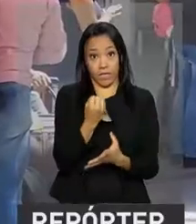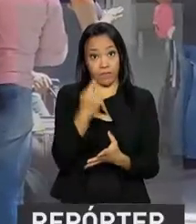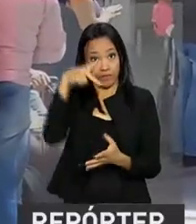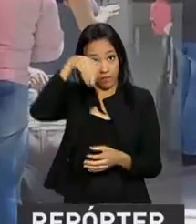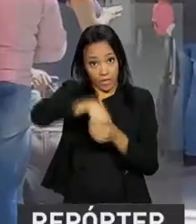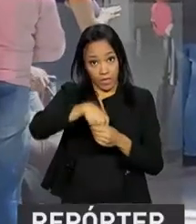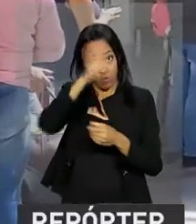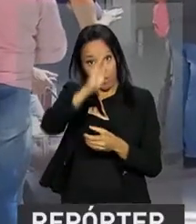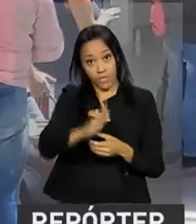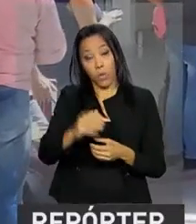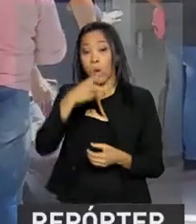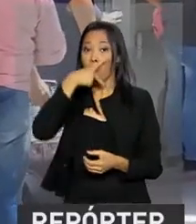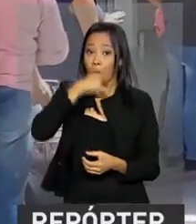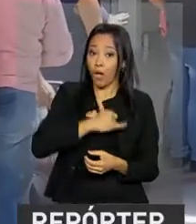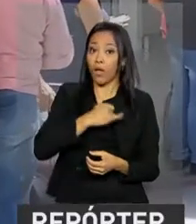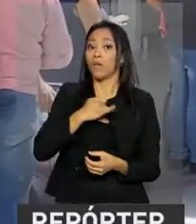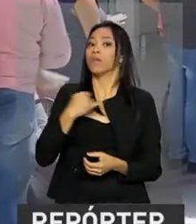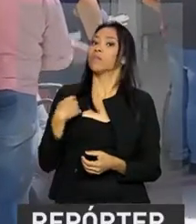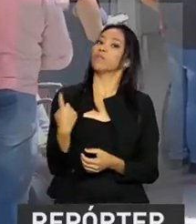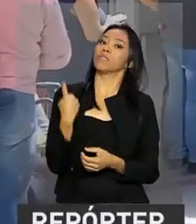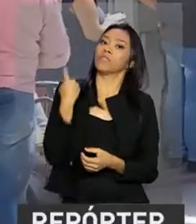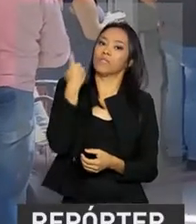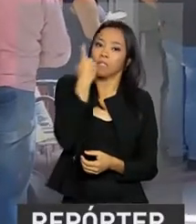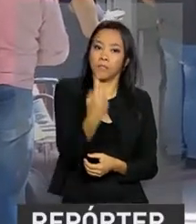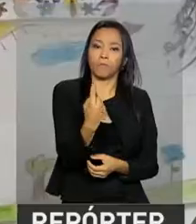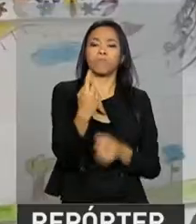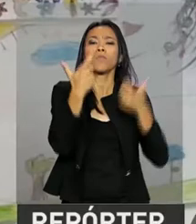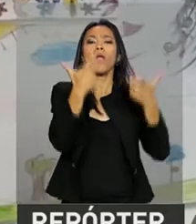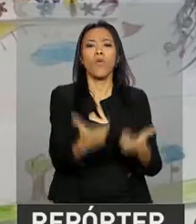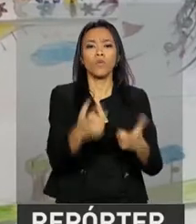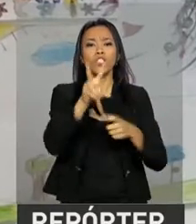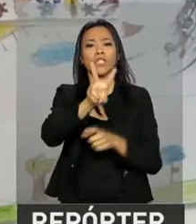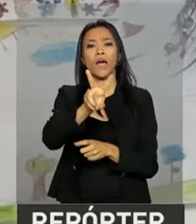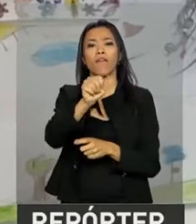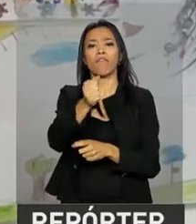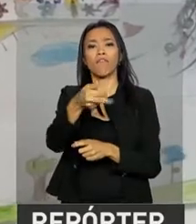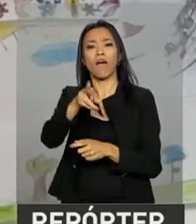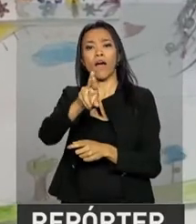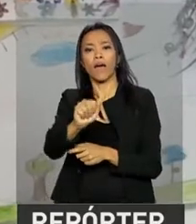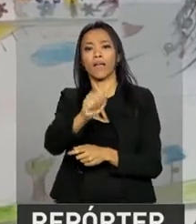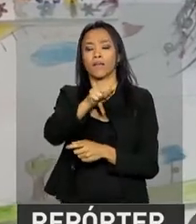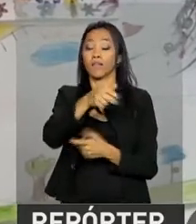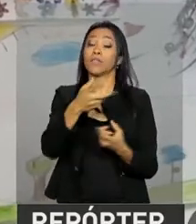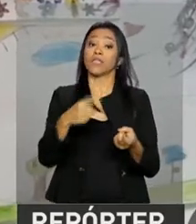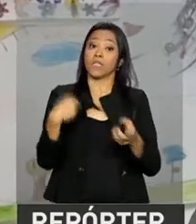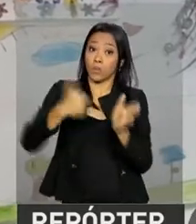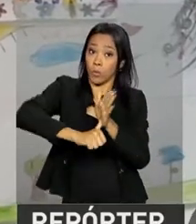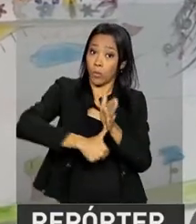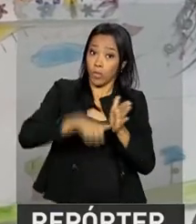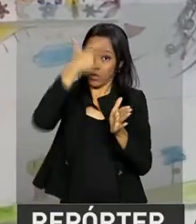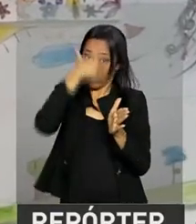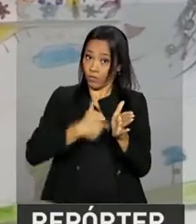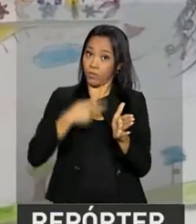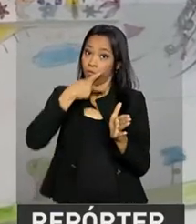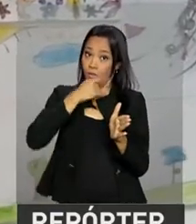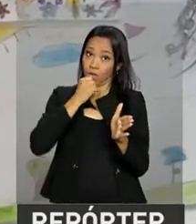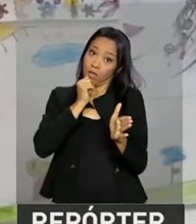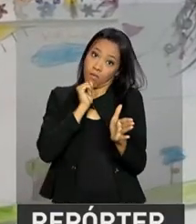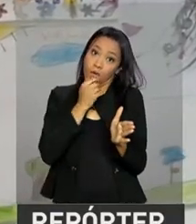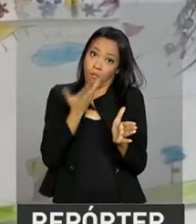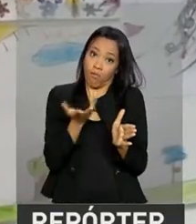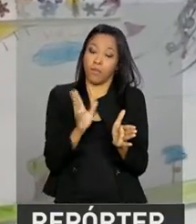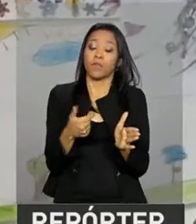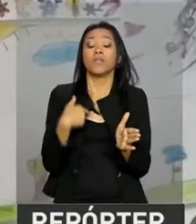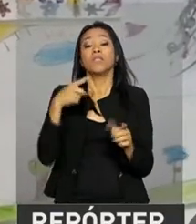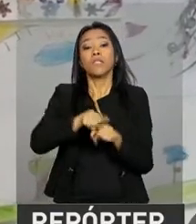criança, um dos pais deverá comparecer à vara da infância, portando seu documento pessoal e o documento da criança, certidão